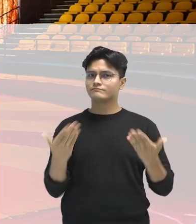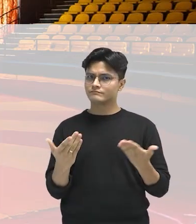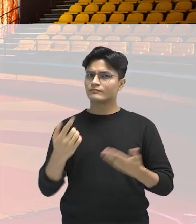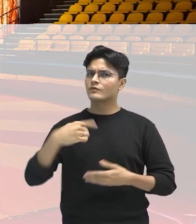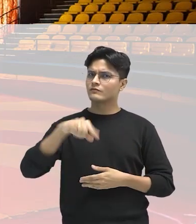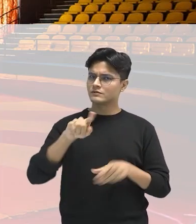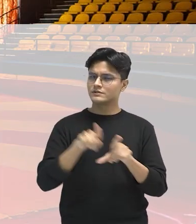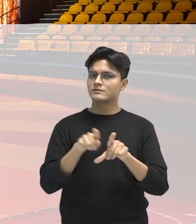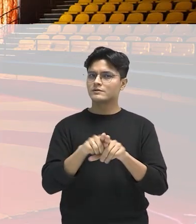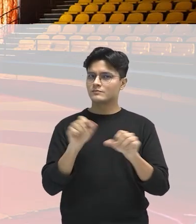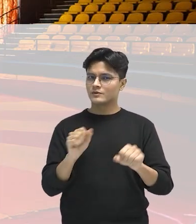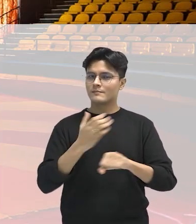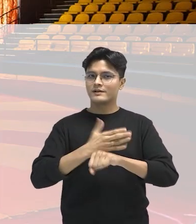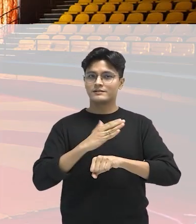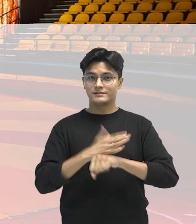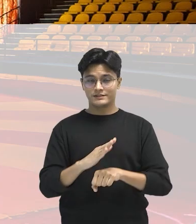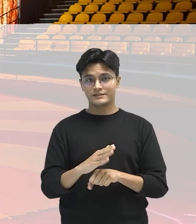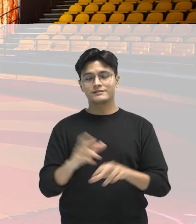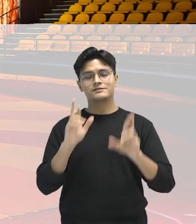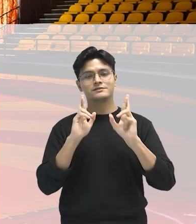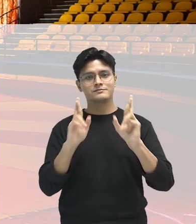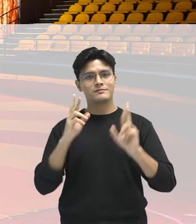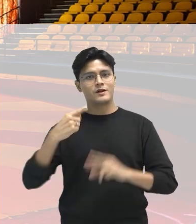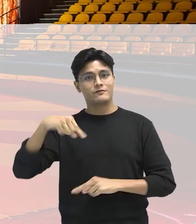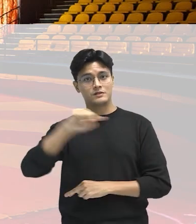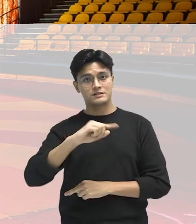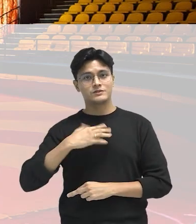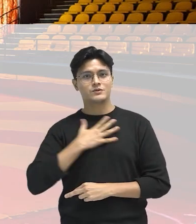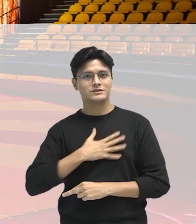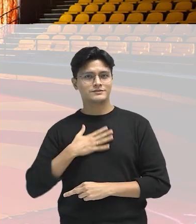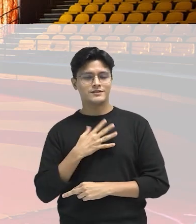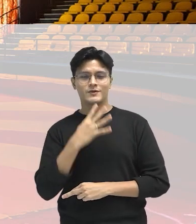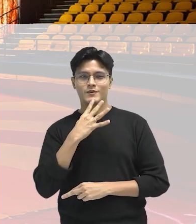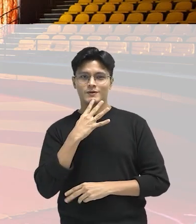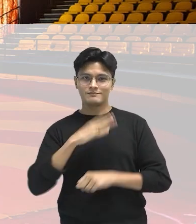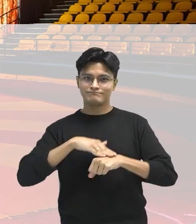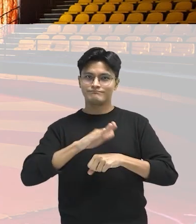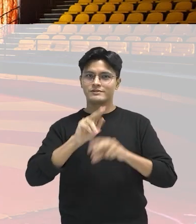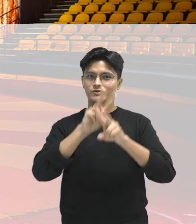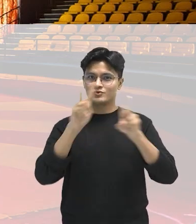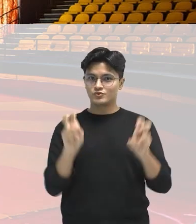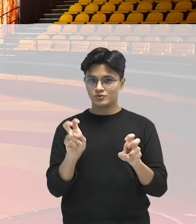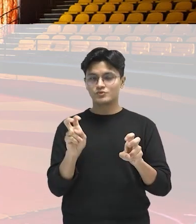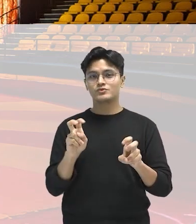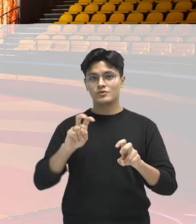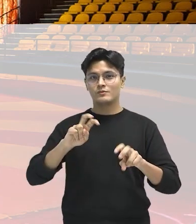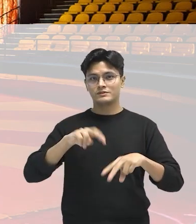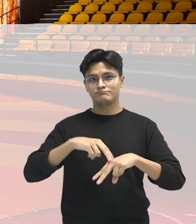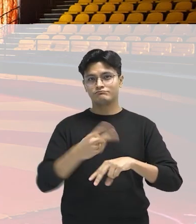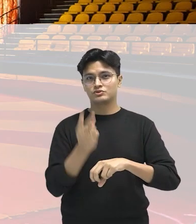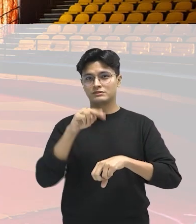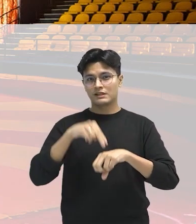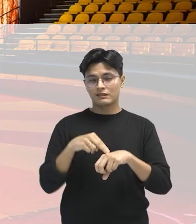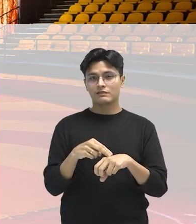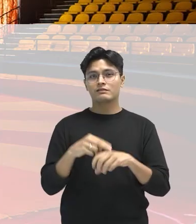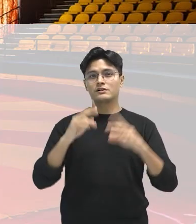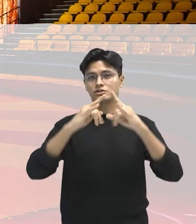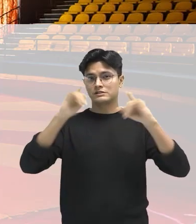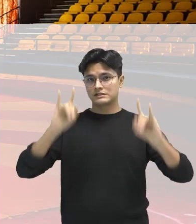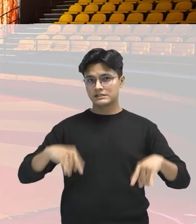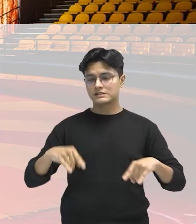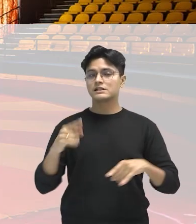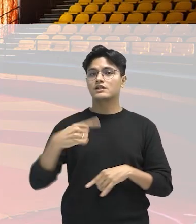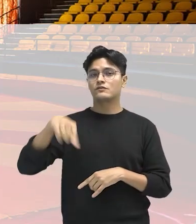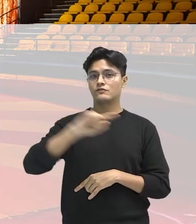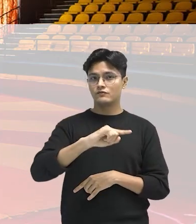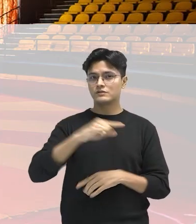vez de vocês praticarem. Espero que vocês tenham gostado de conhecer um pouquinho mais da ginástica circense e que vocês aprofundem